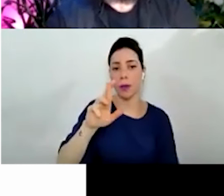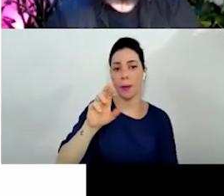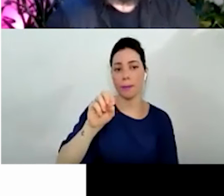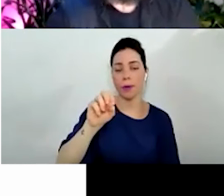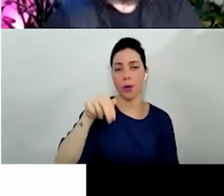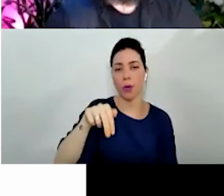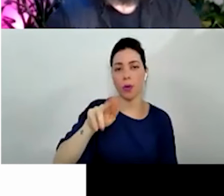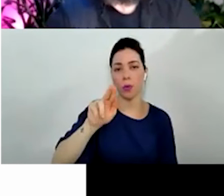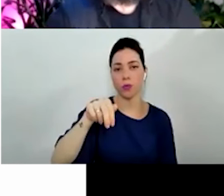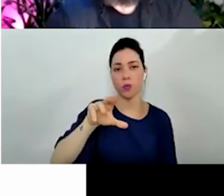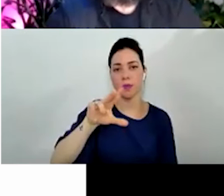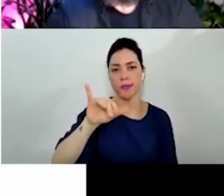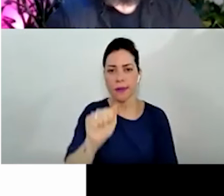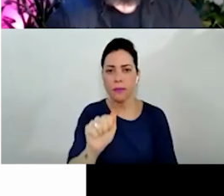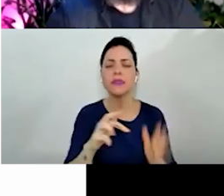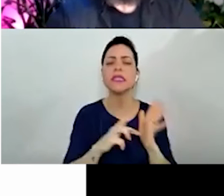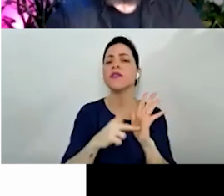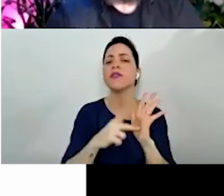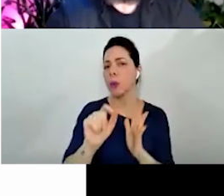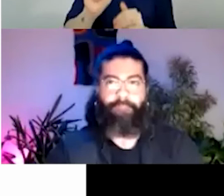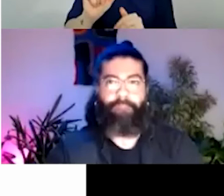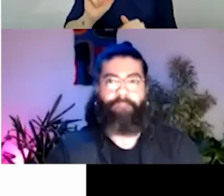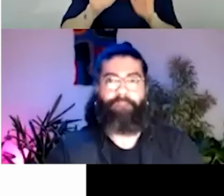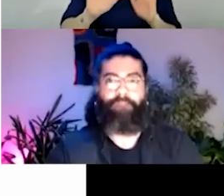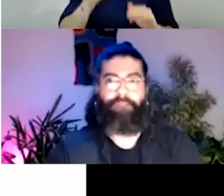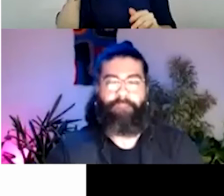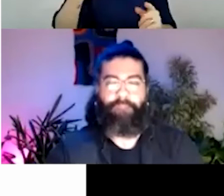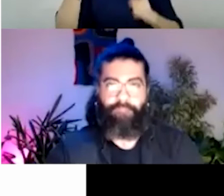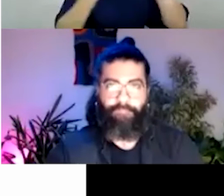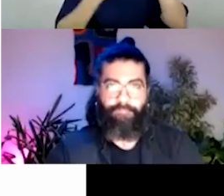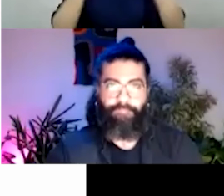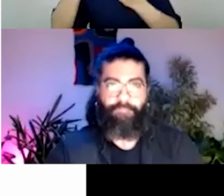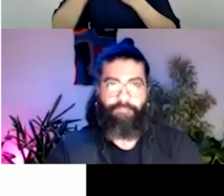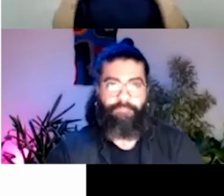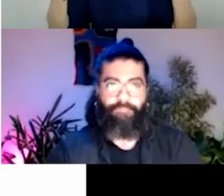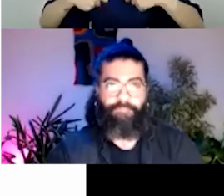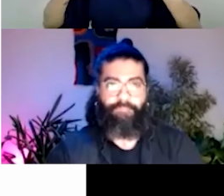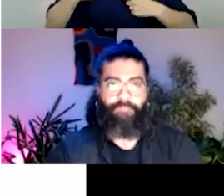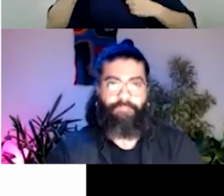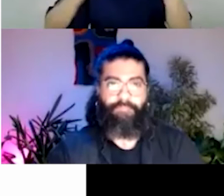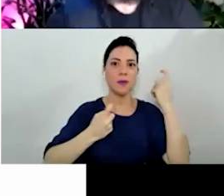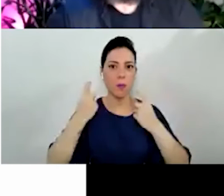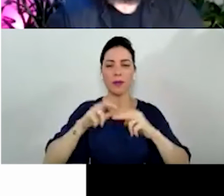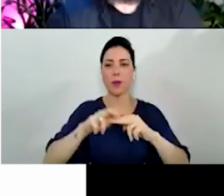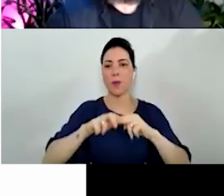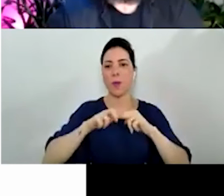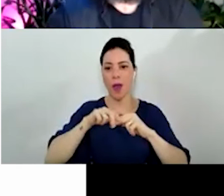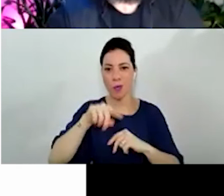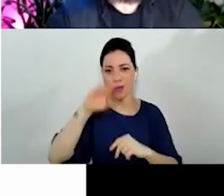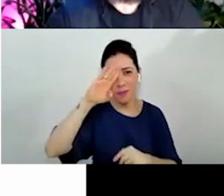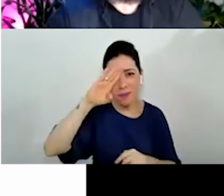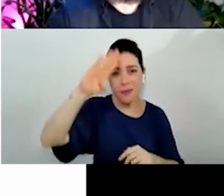justamente a preocupação que a gente precisa ter porque a gente tem que ter essa questão da pronúncia eo